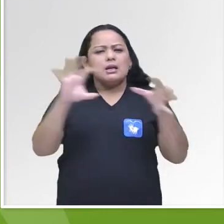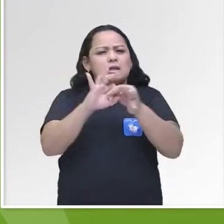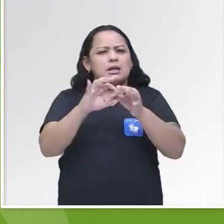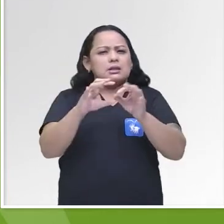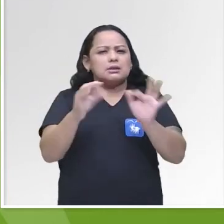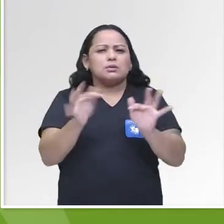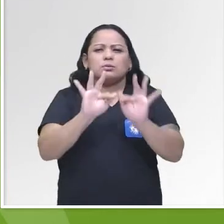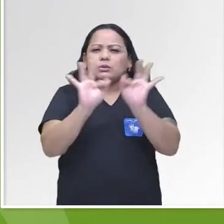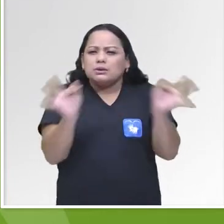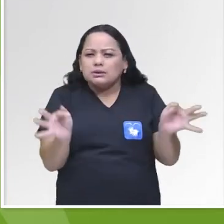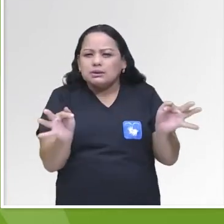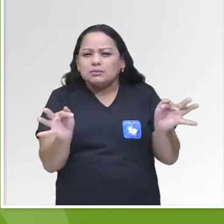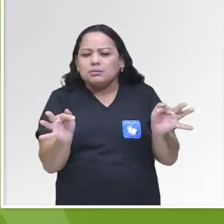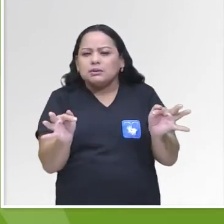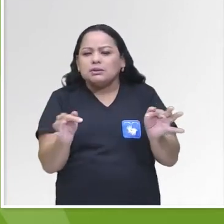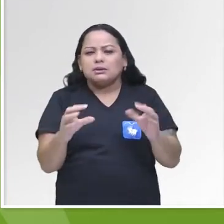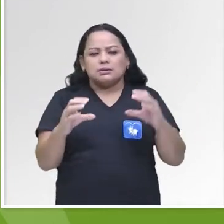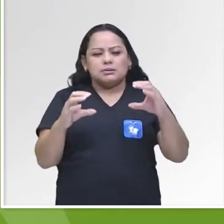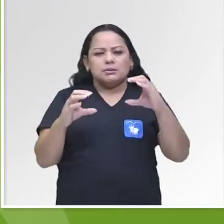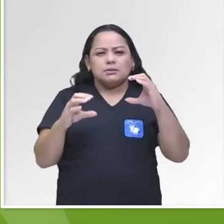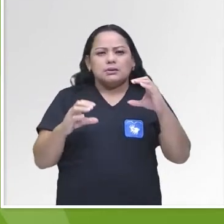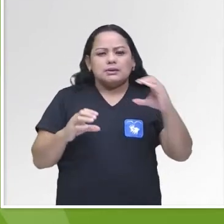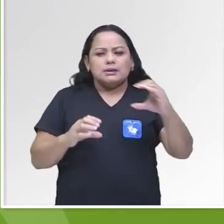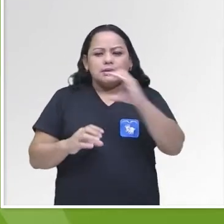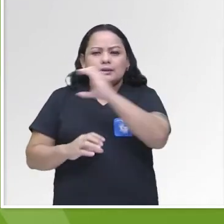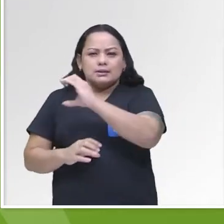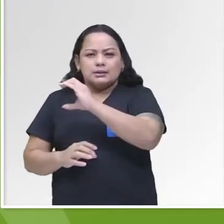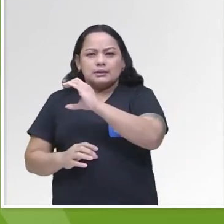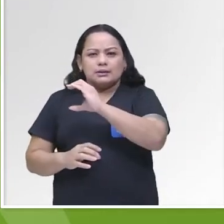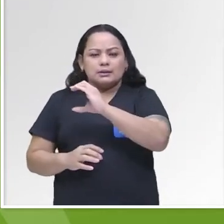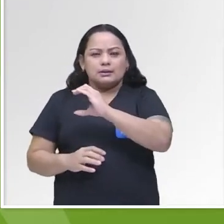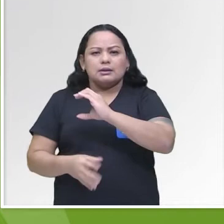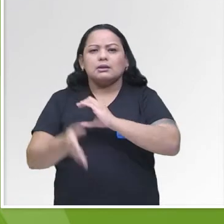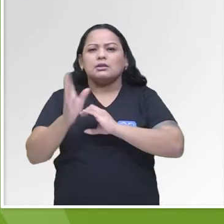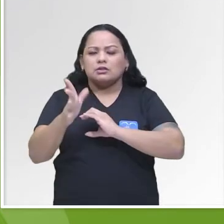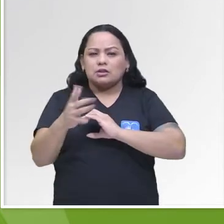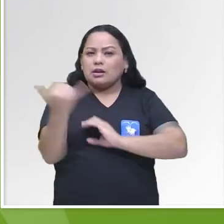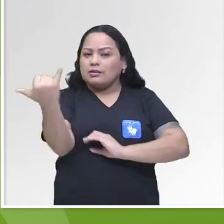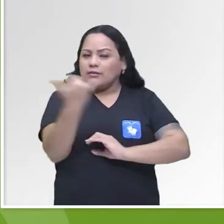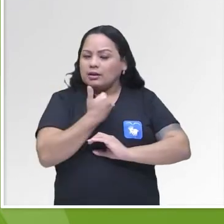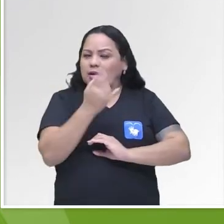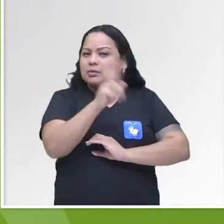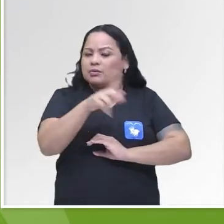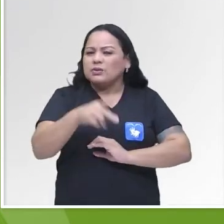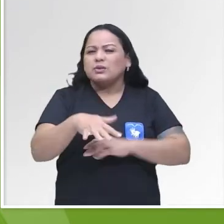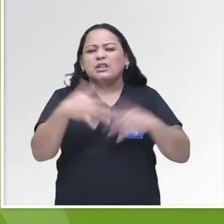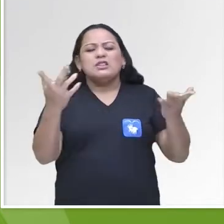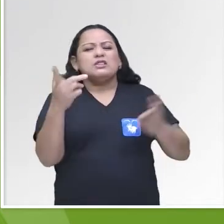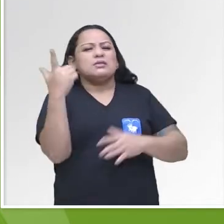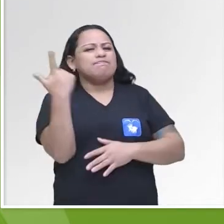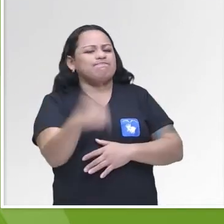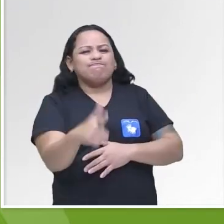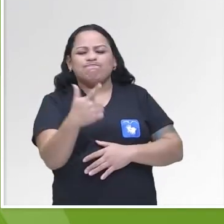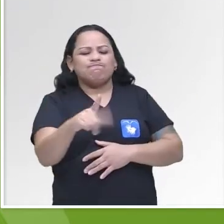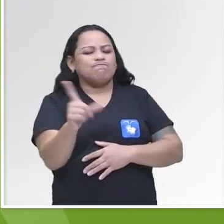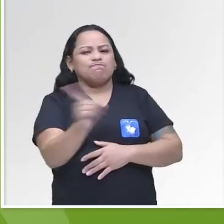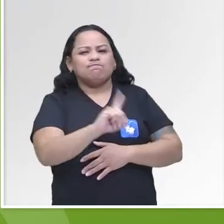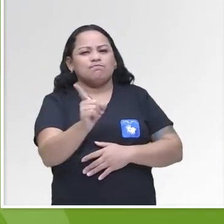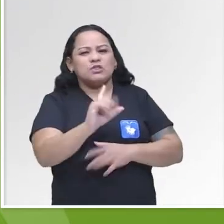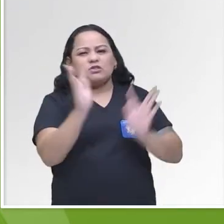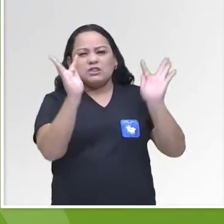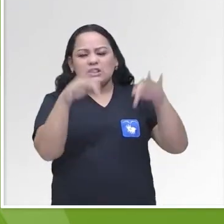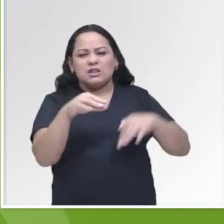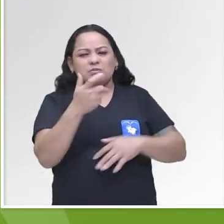simples entre esses carbonos, você já ia me dizer, professora, não vamos nem terminar